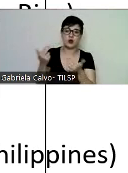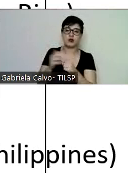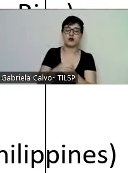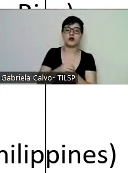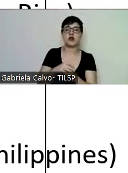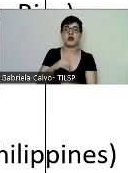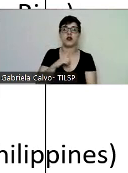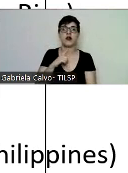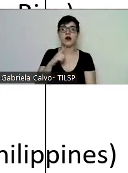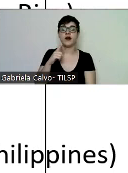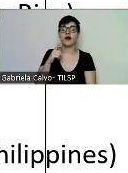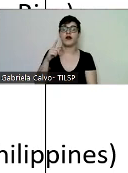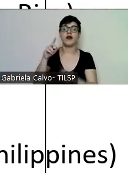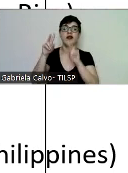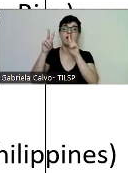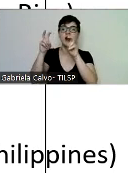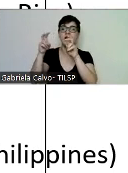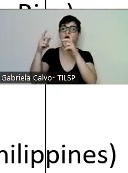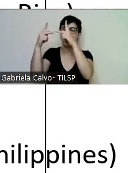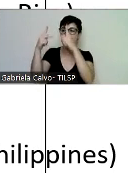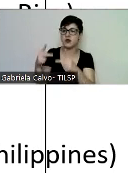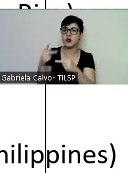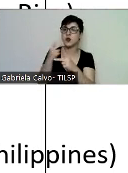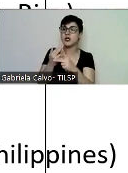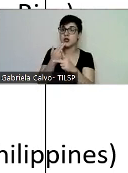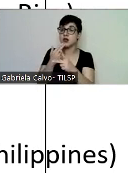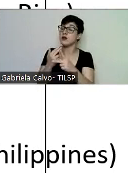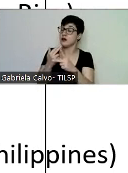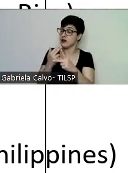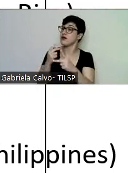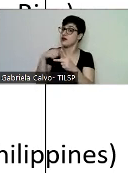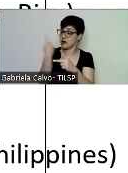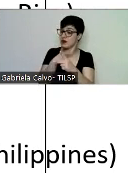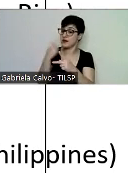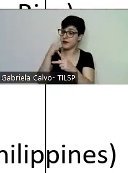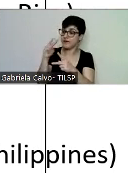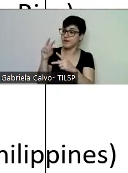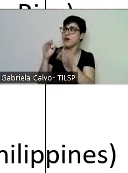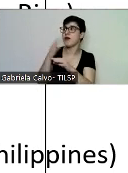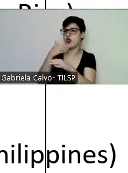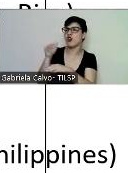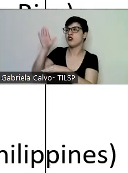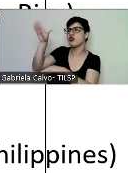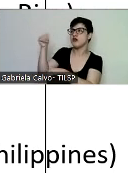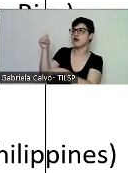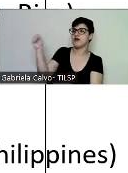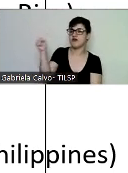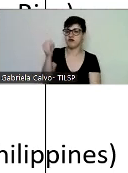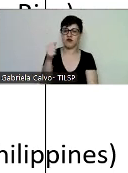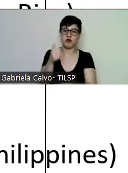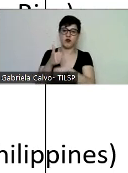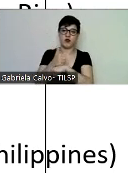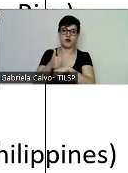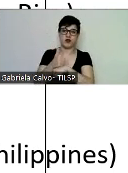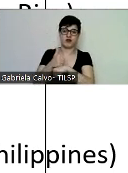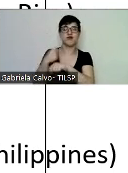dados ela foi muito importante que a gente abordasse no ponto de vista profissional né por isso a necessidade de contratar pessoas fora da